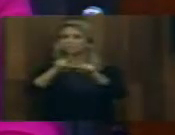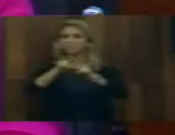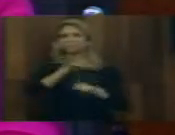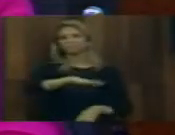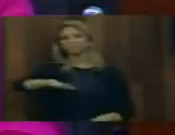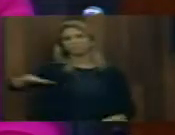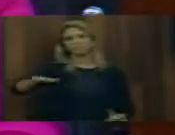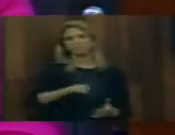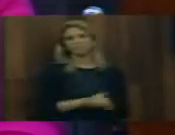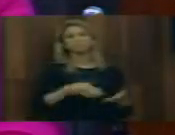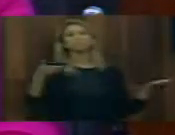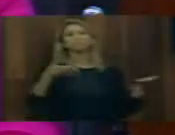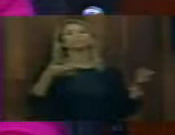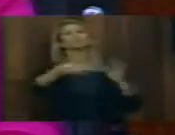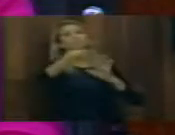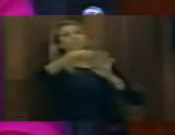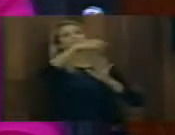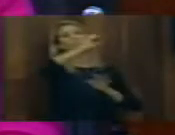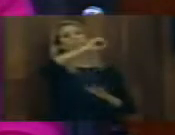Requerimento